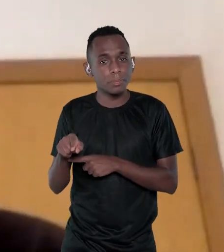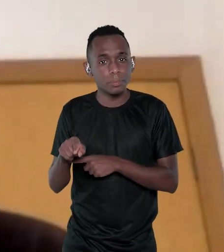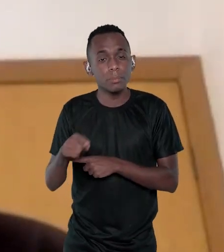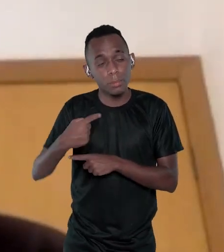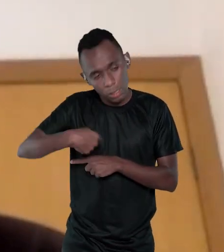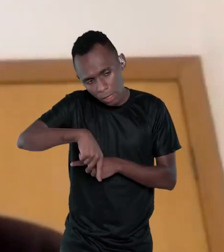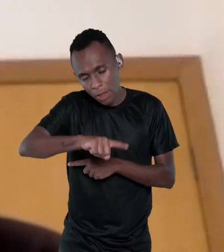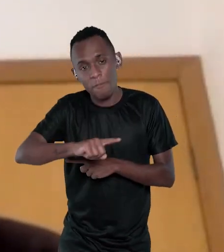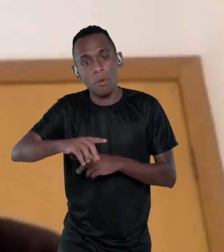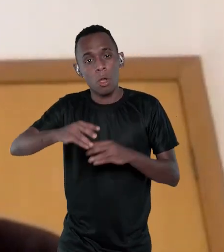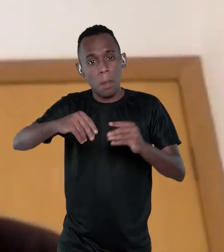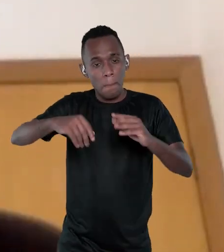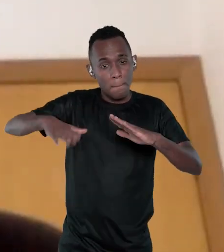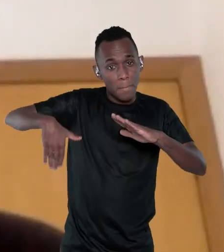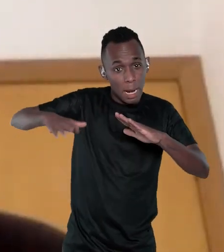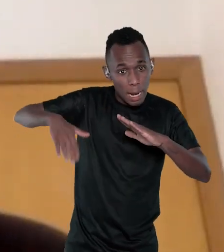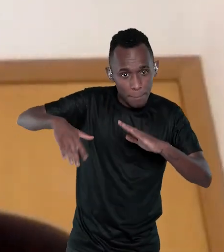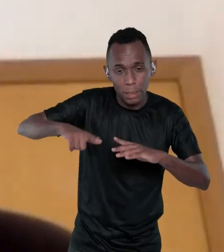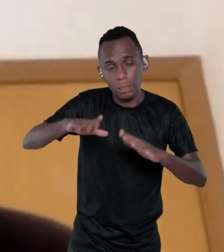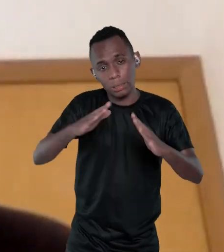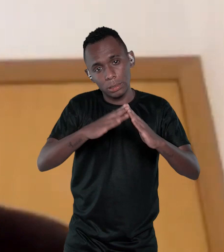trabalho magnífico, que ele foi